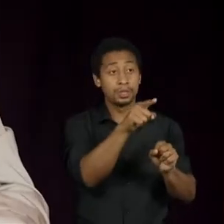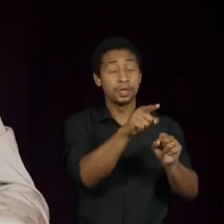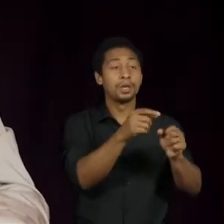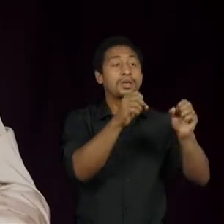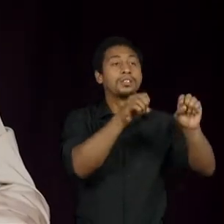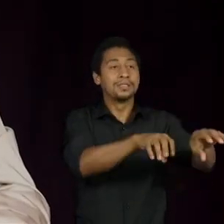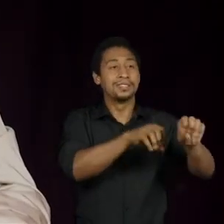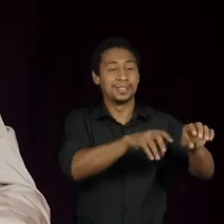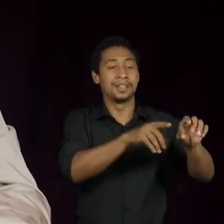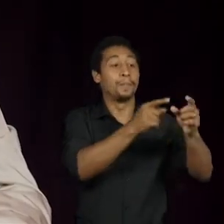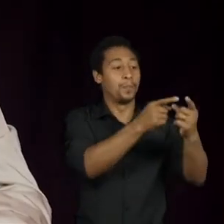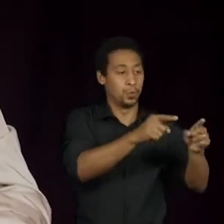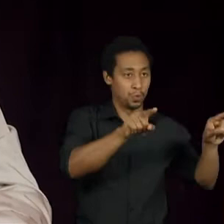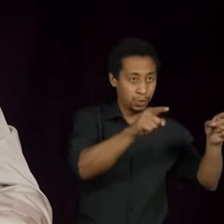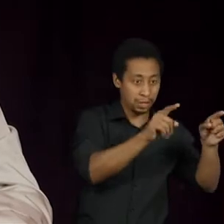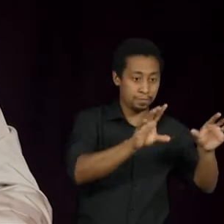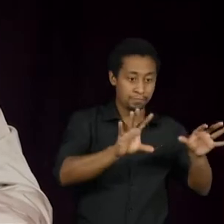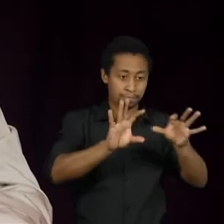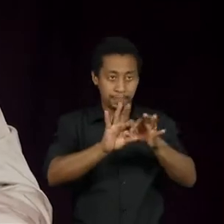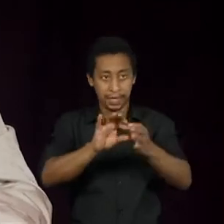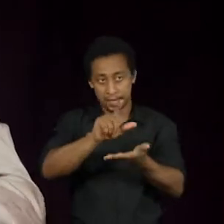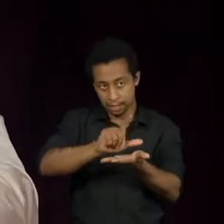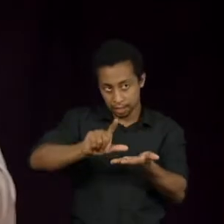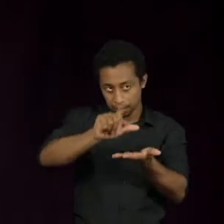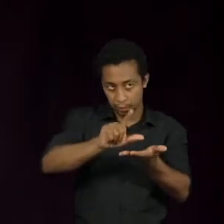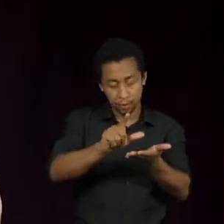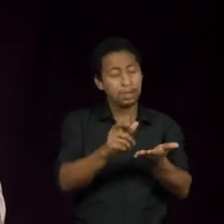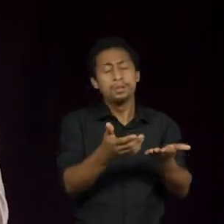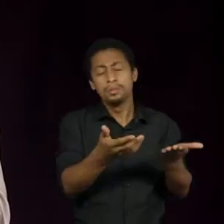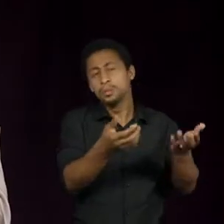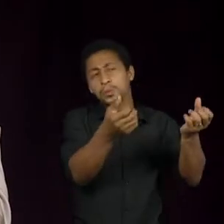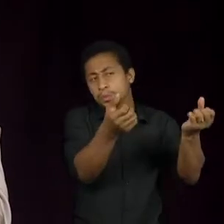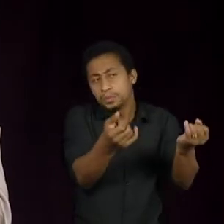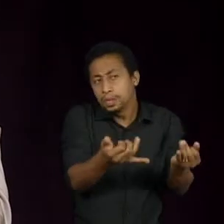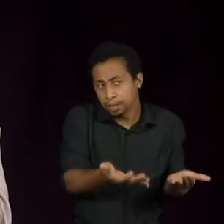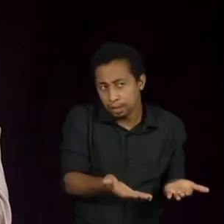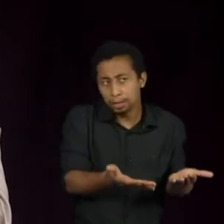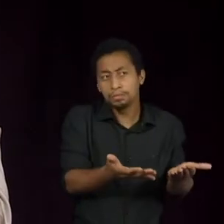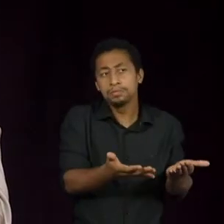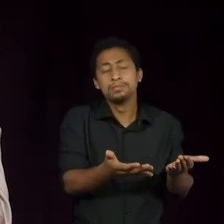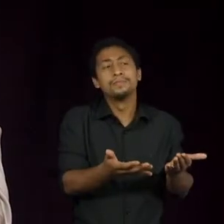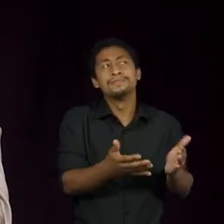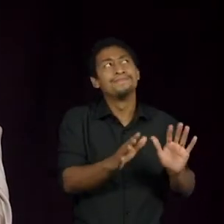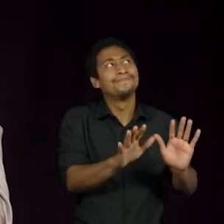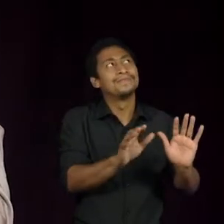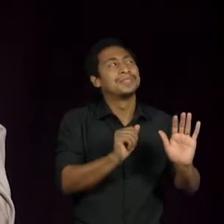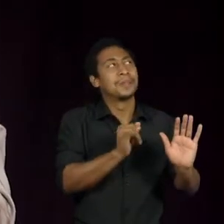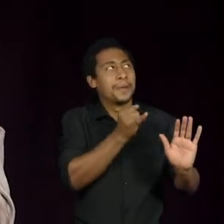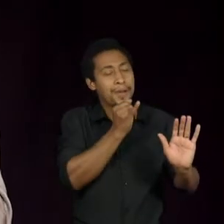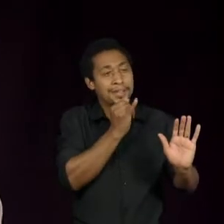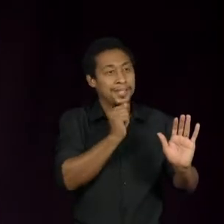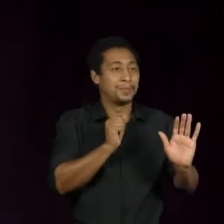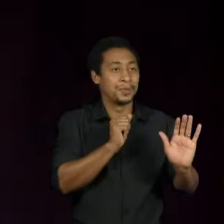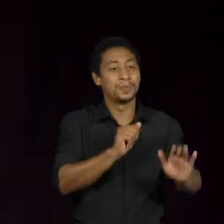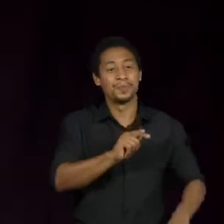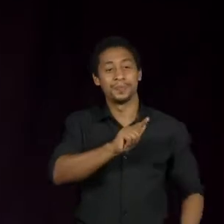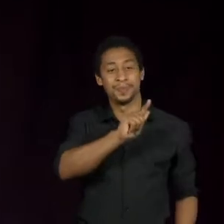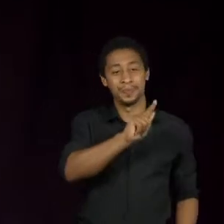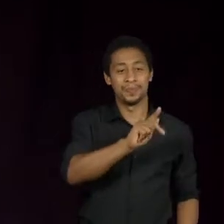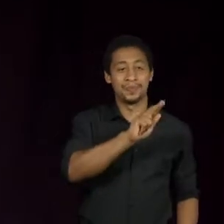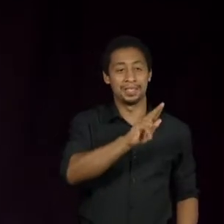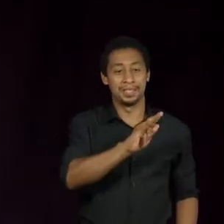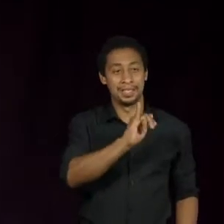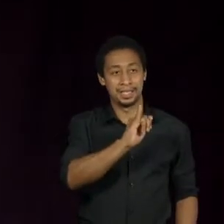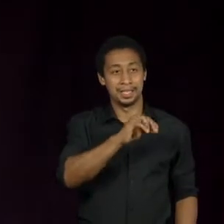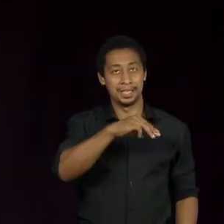e literatura. Fala um pouco assim do quanto que existe, por exemplo, Guimarães Rosa tem